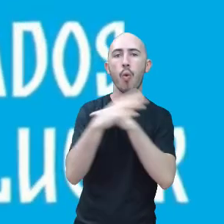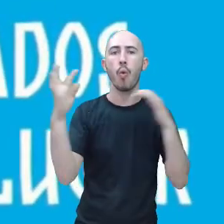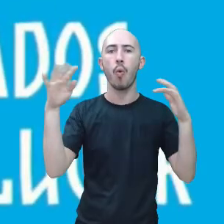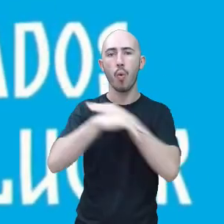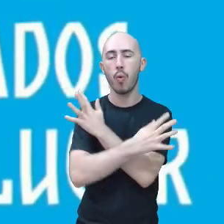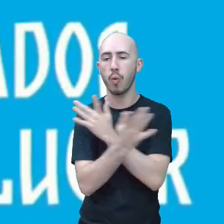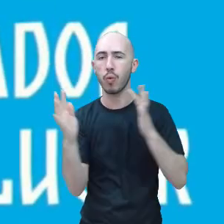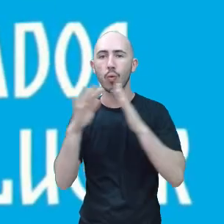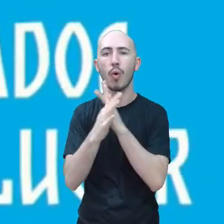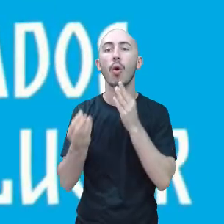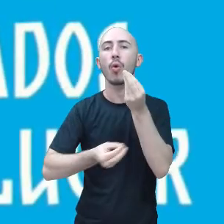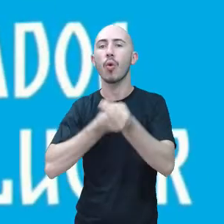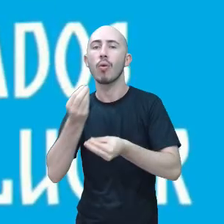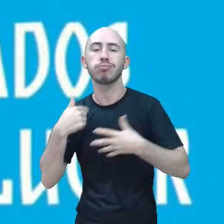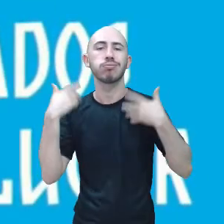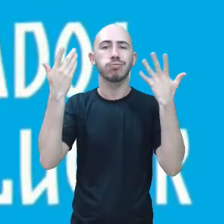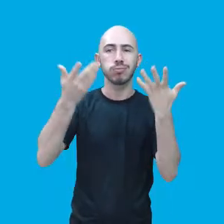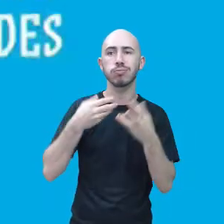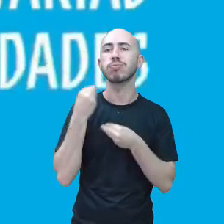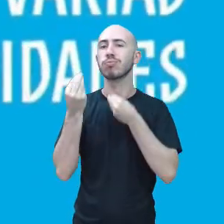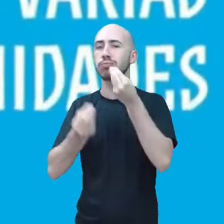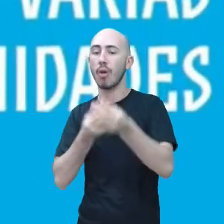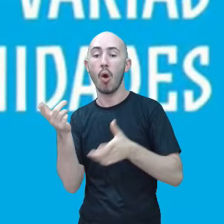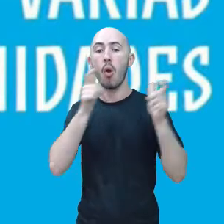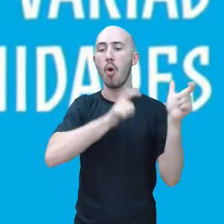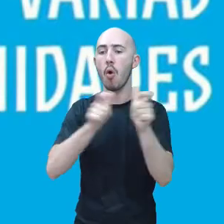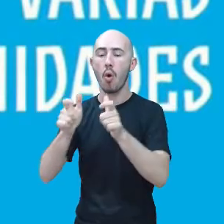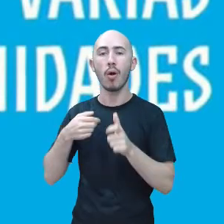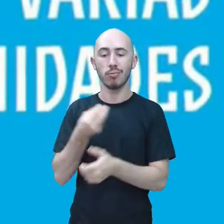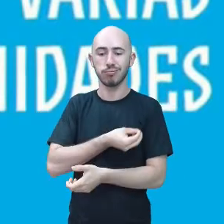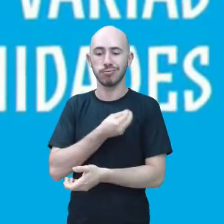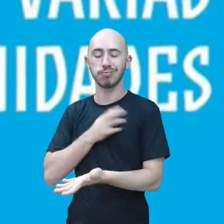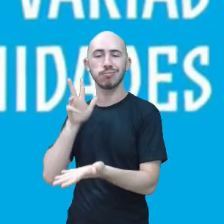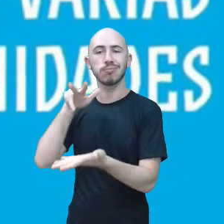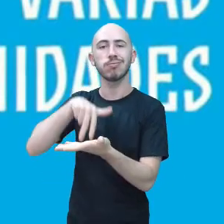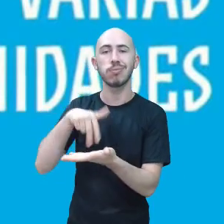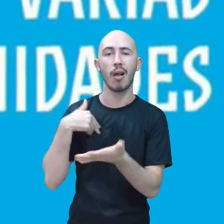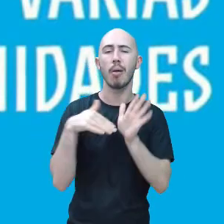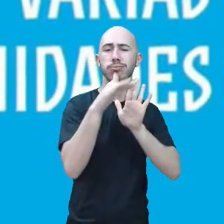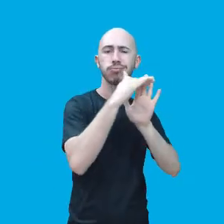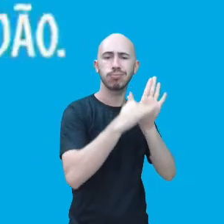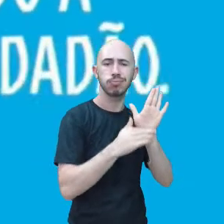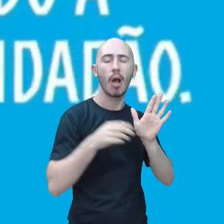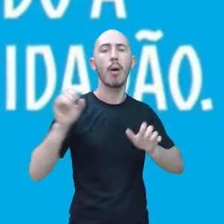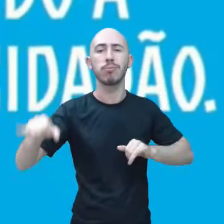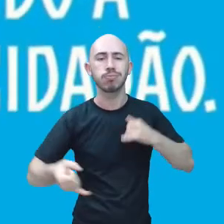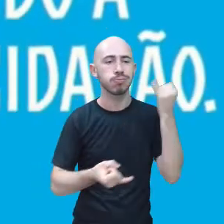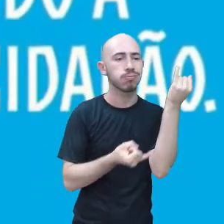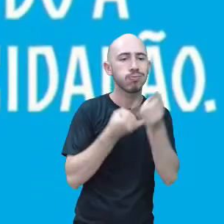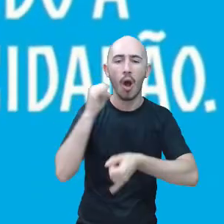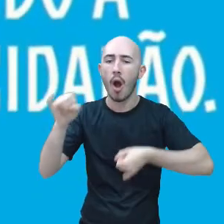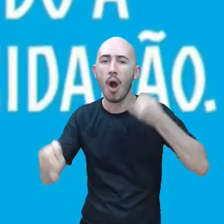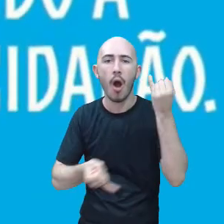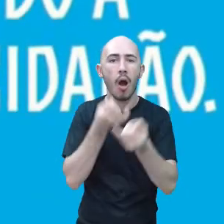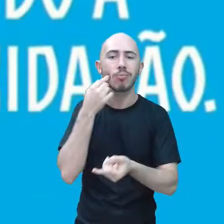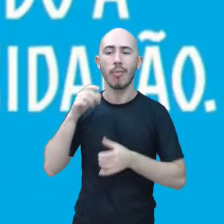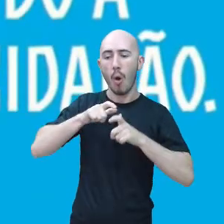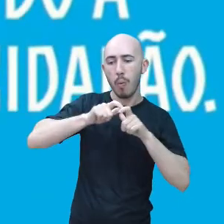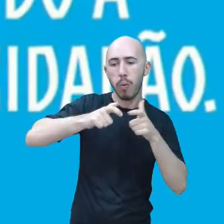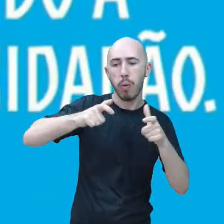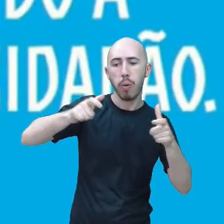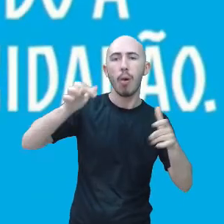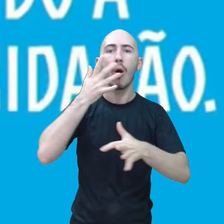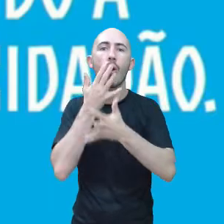de um reencontro. Fomos enredados com o lugar onde estamos. Planos são várias e várias oportunidades de ampliação. Cores, sabores,